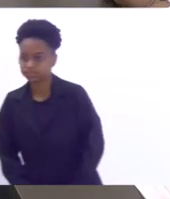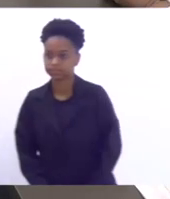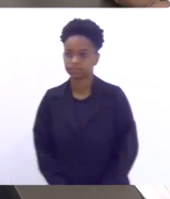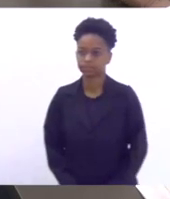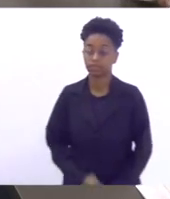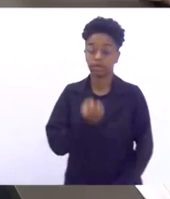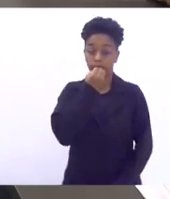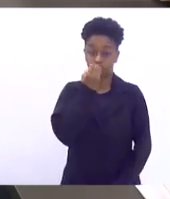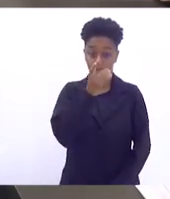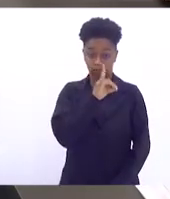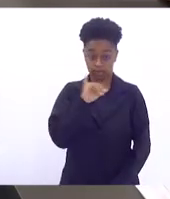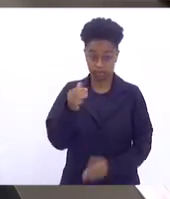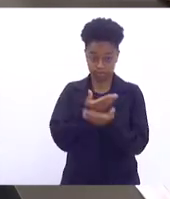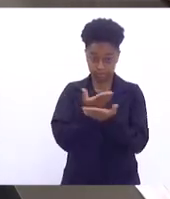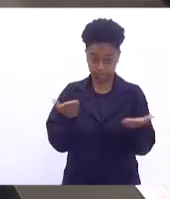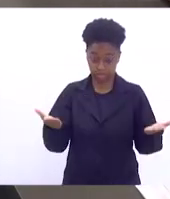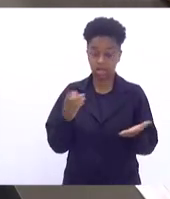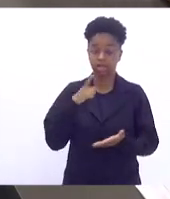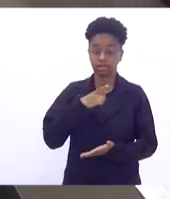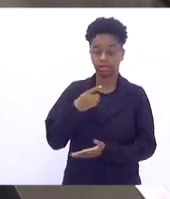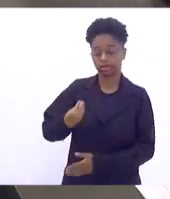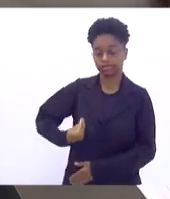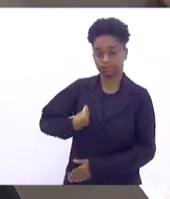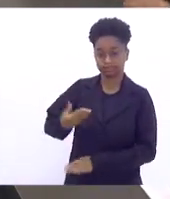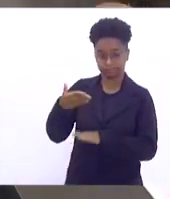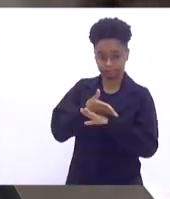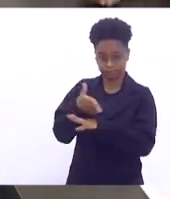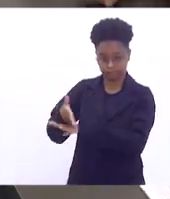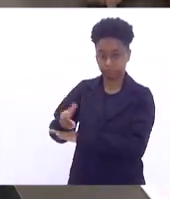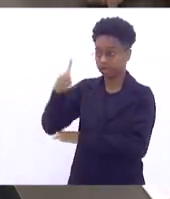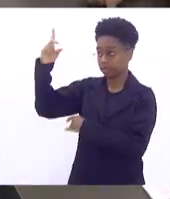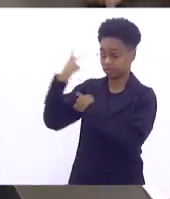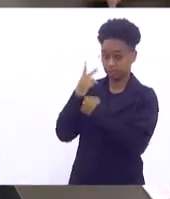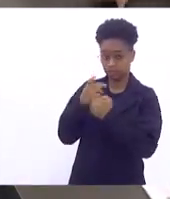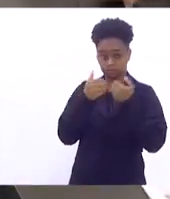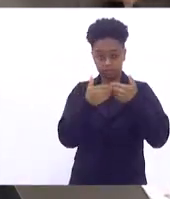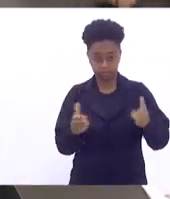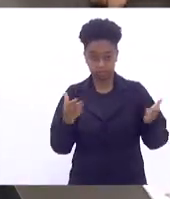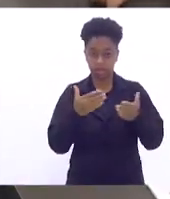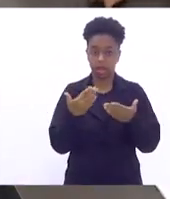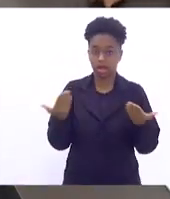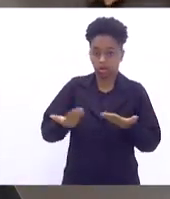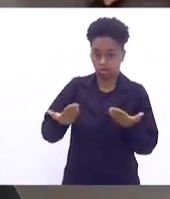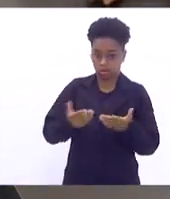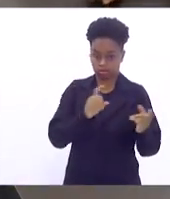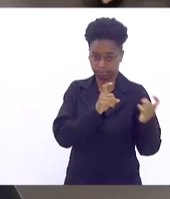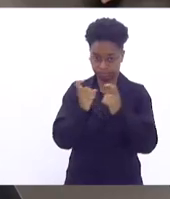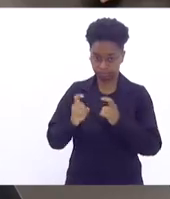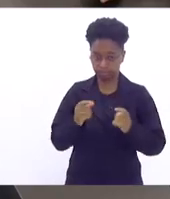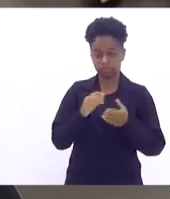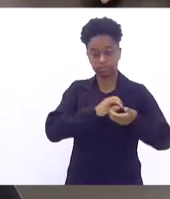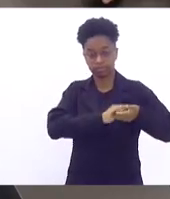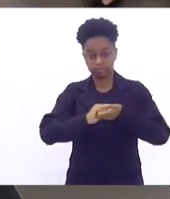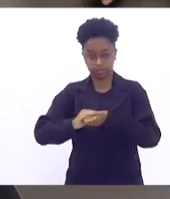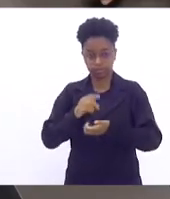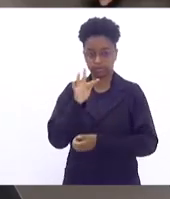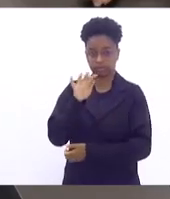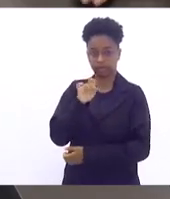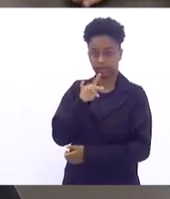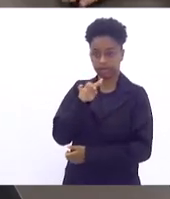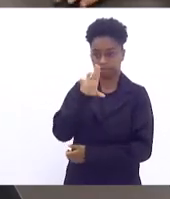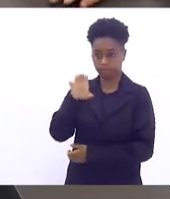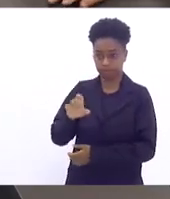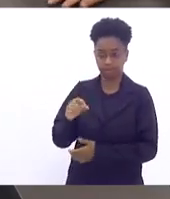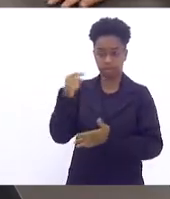Bom dia a todos tá vendo número legal sobre a proteção de Deus decla de trabalho saúde Deputado Filipinho ravis deputada Verônica